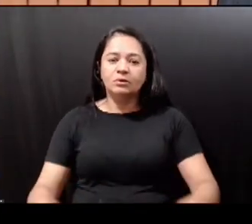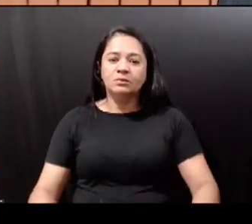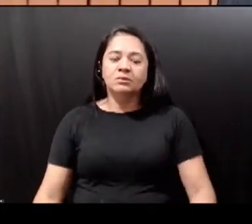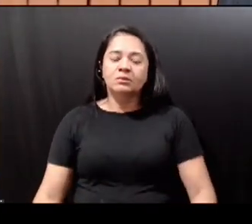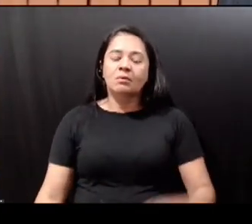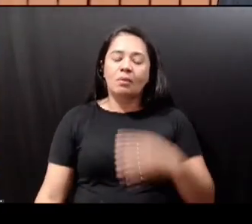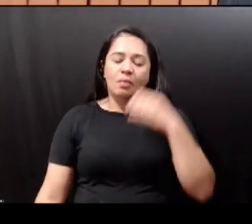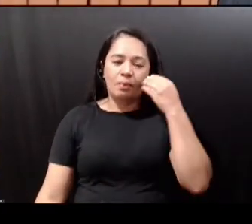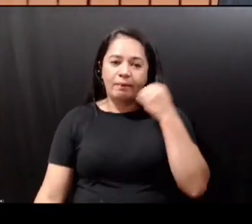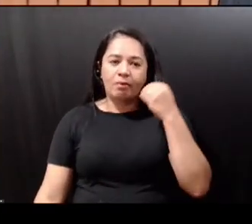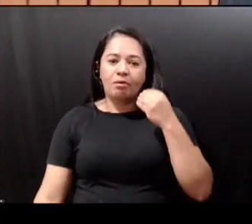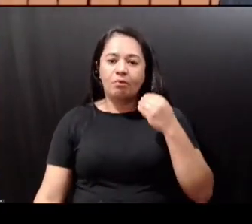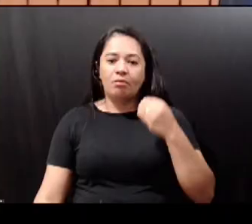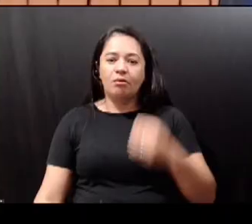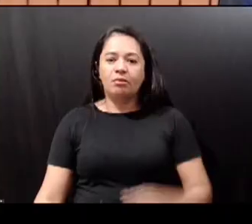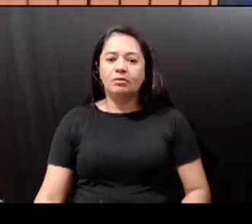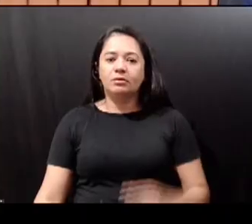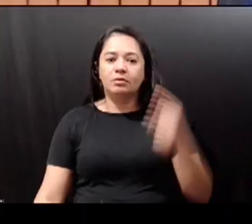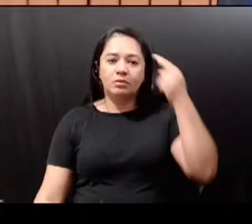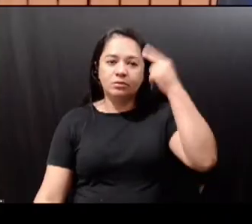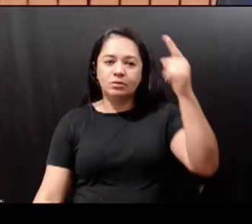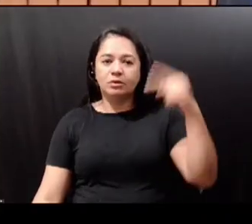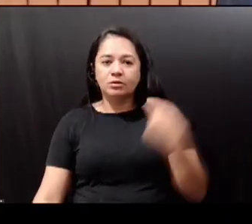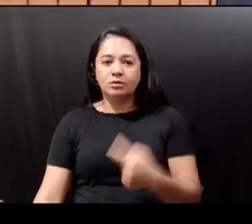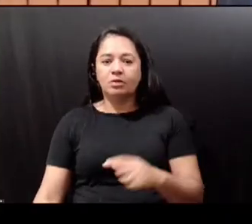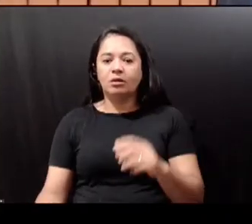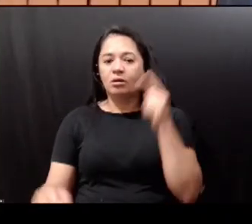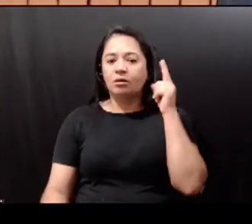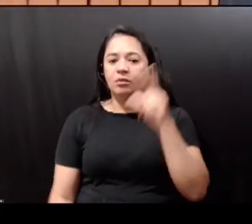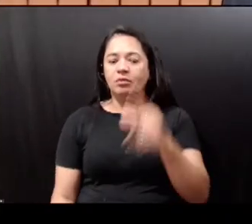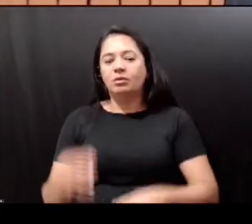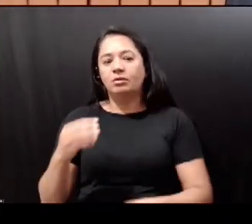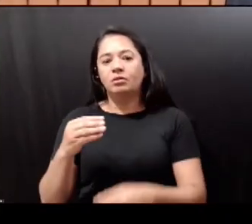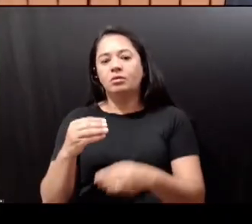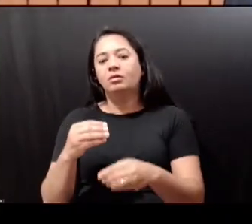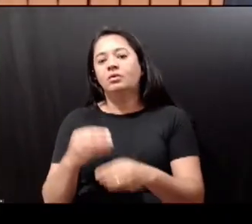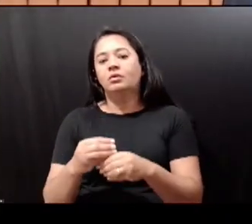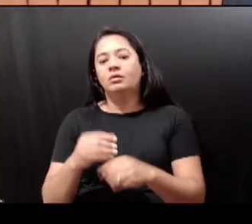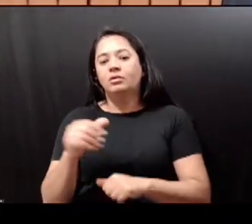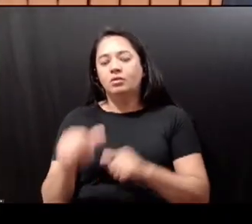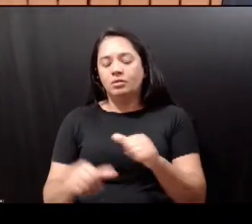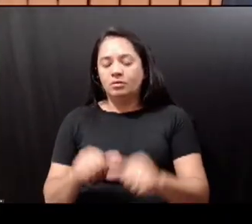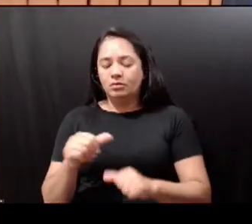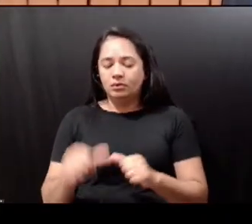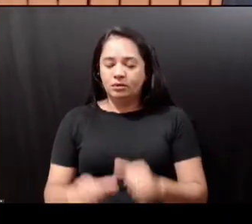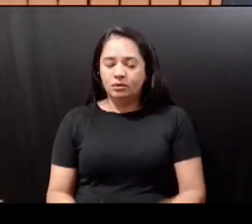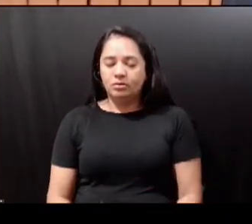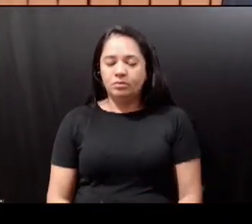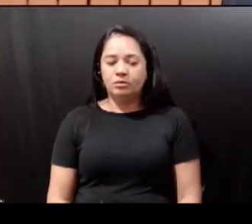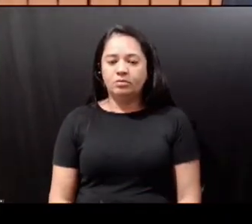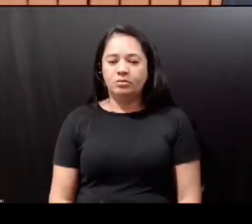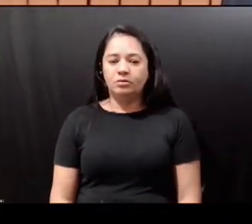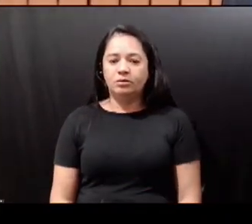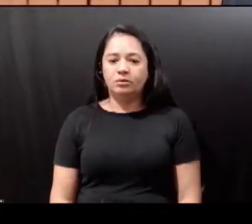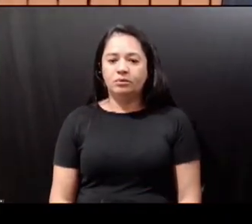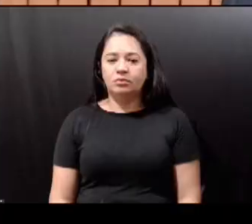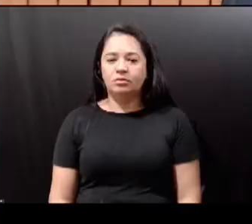de ideias que a gente pode ainda acrescentar nessa alteração dessa lei. Vereador, fique à vontade. Obrigado,